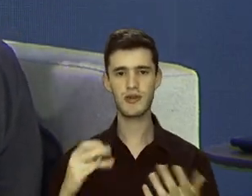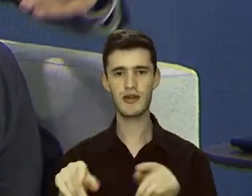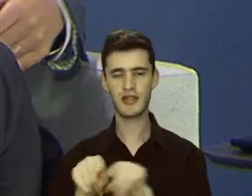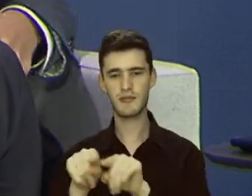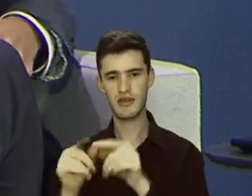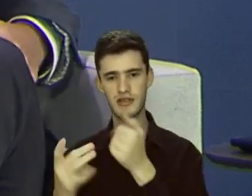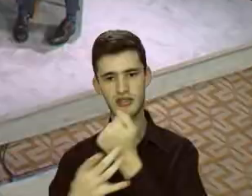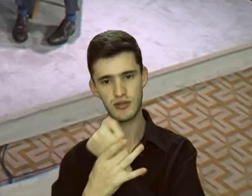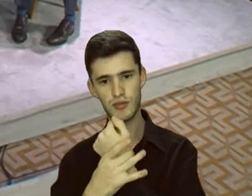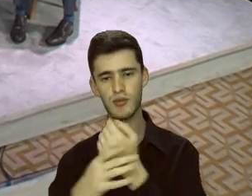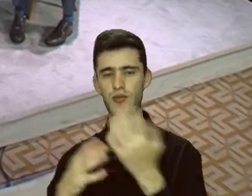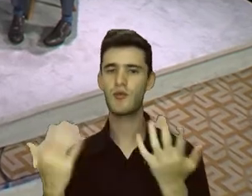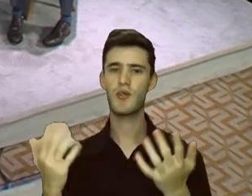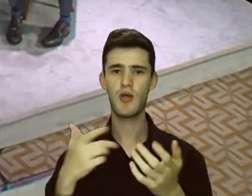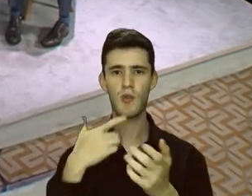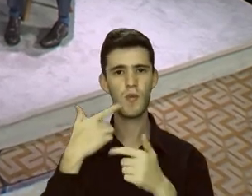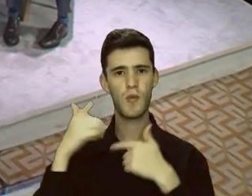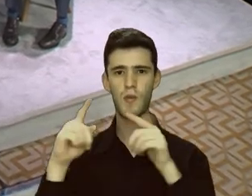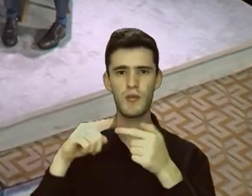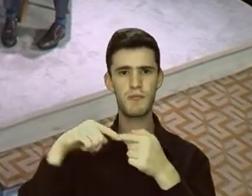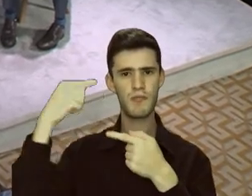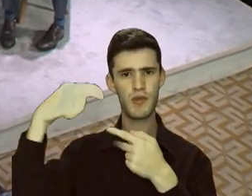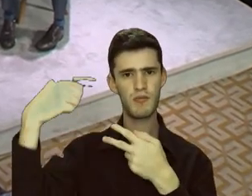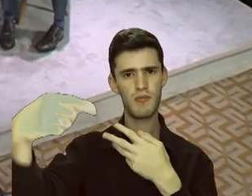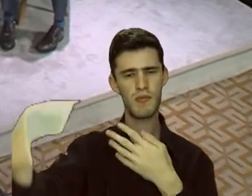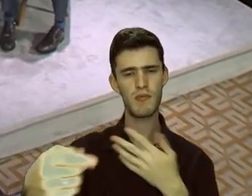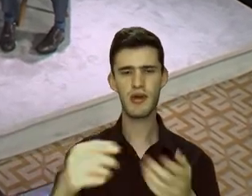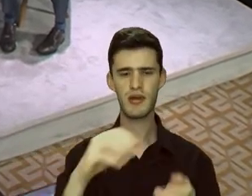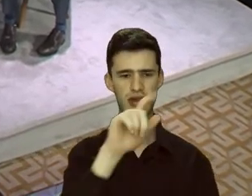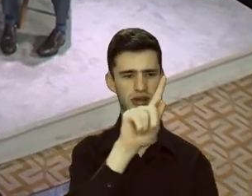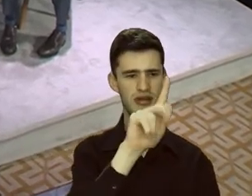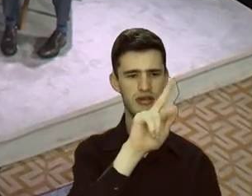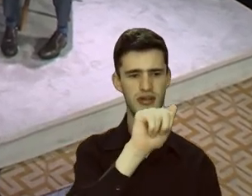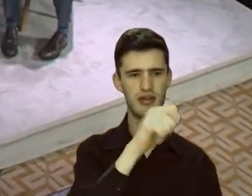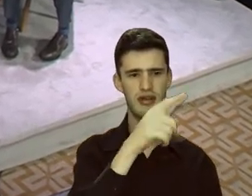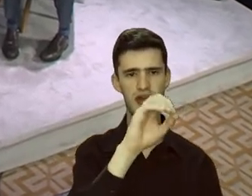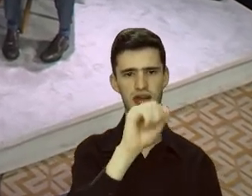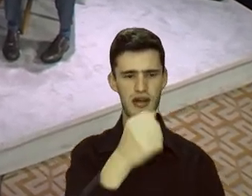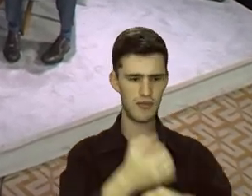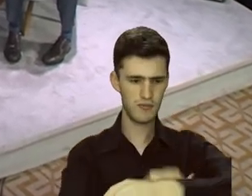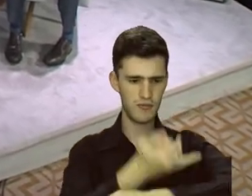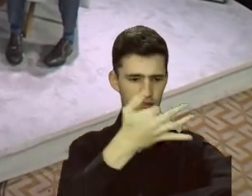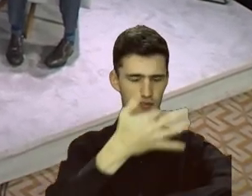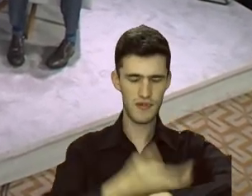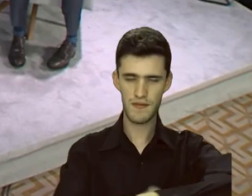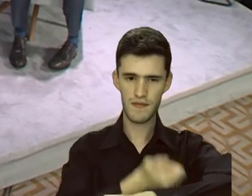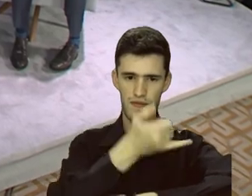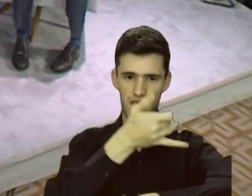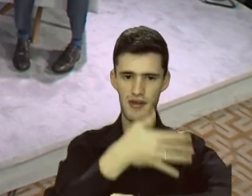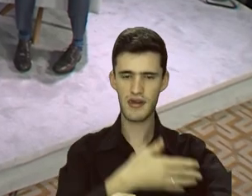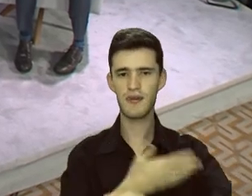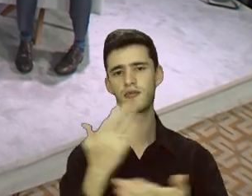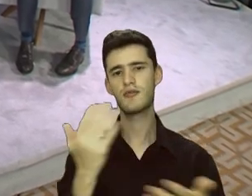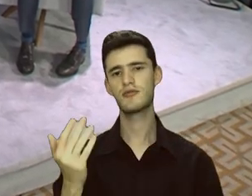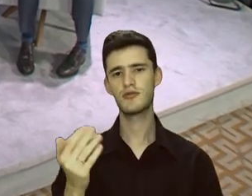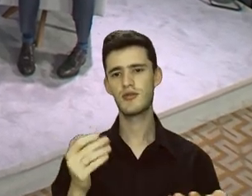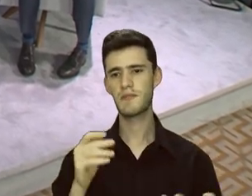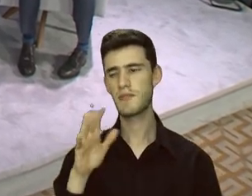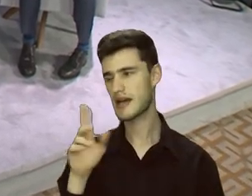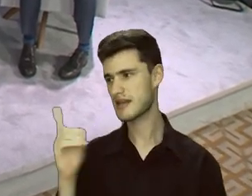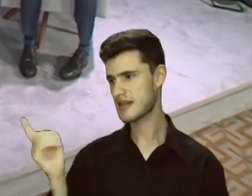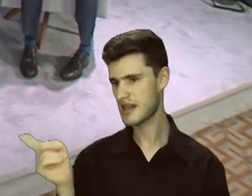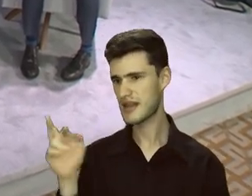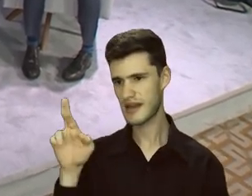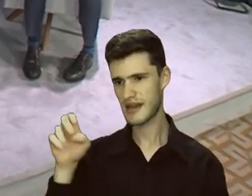mecanismos financeiros né tocanização de grãos né que a gente fez de investimento na agrotocker pois pegando um pouco do gancho do que o Renato falou que eu